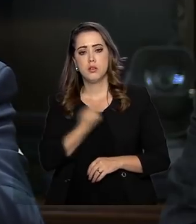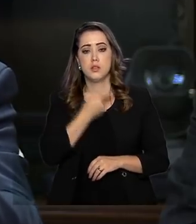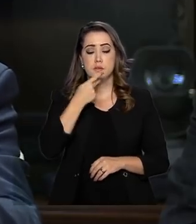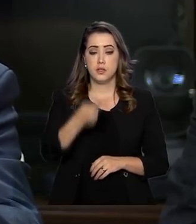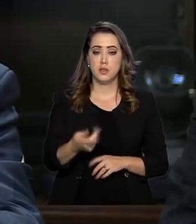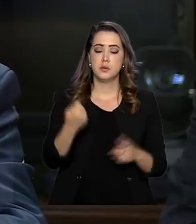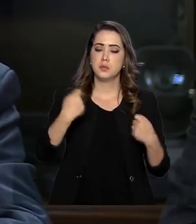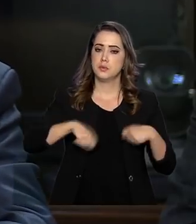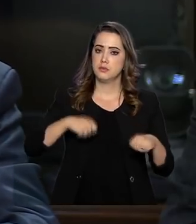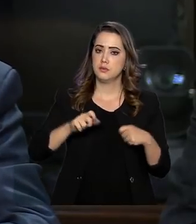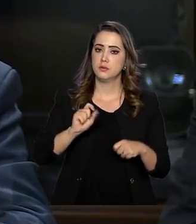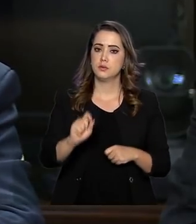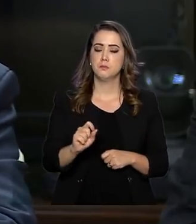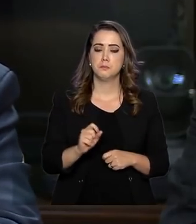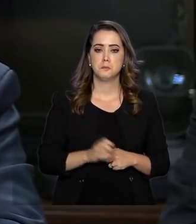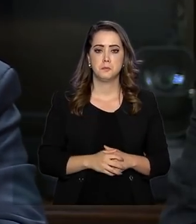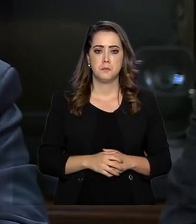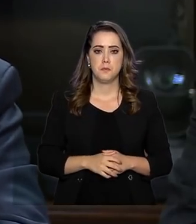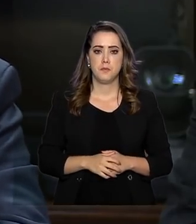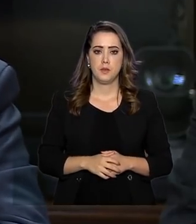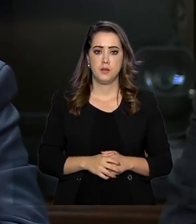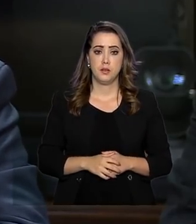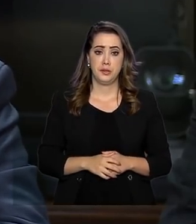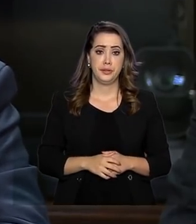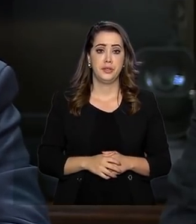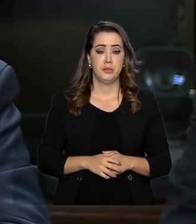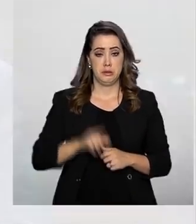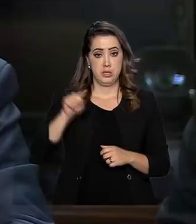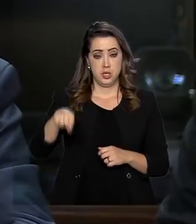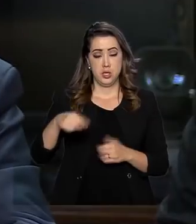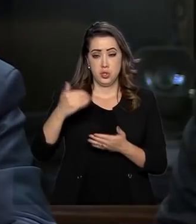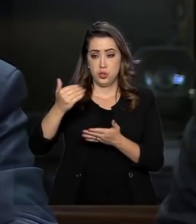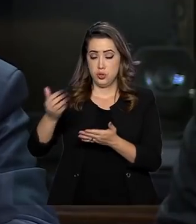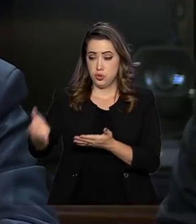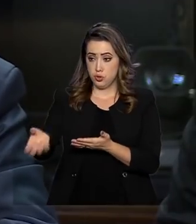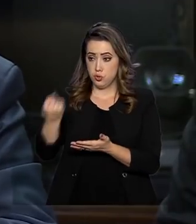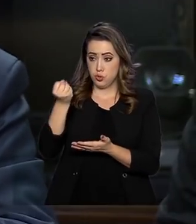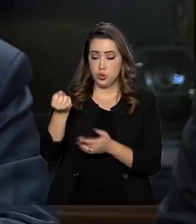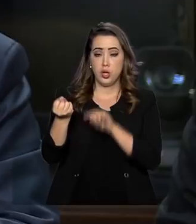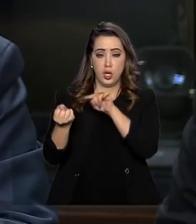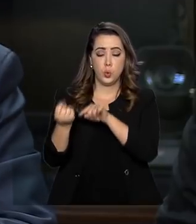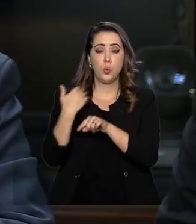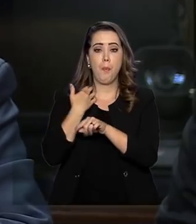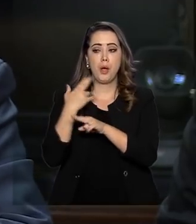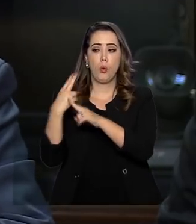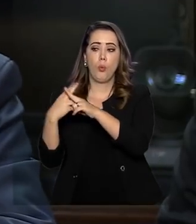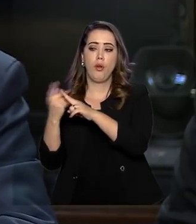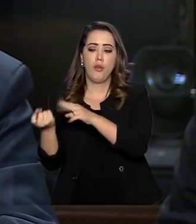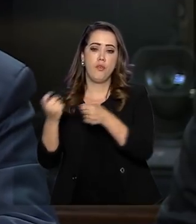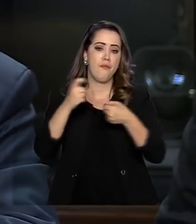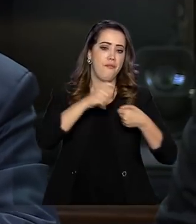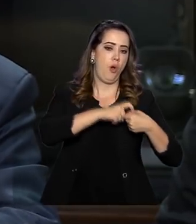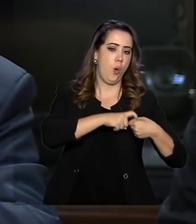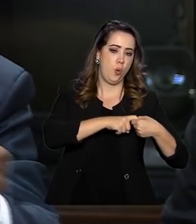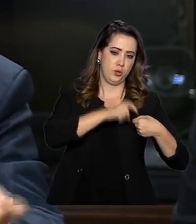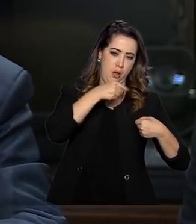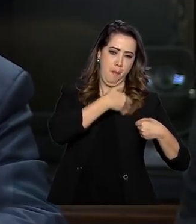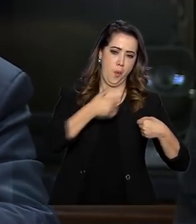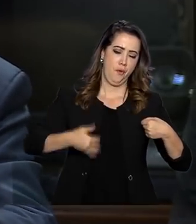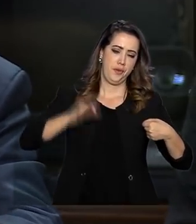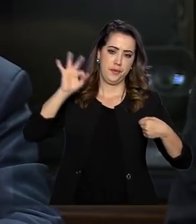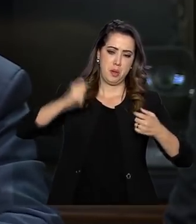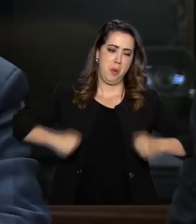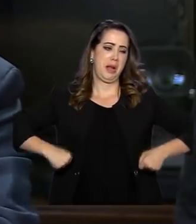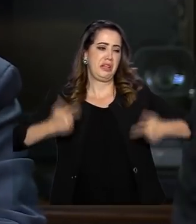despedalar os bancos públicos. O dinheiro não está voltando para o Ministério da Economia poder jogar o dinheiro para cima,